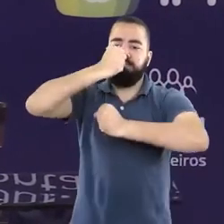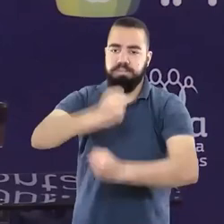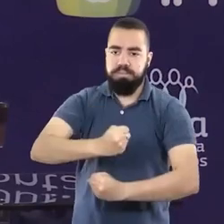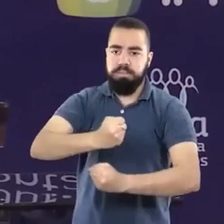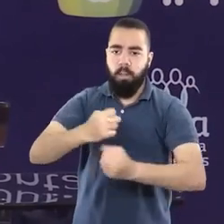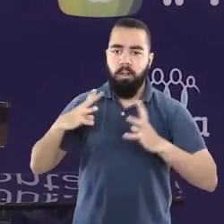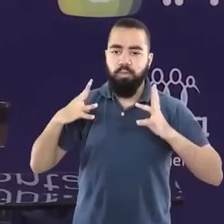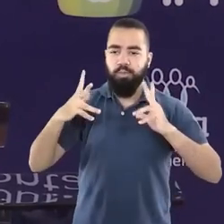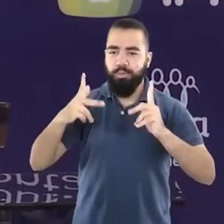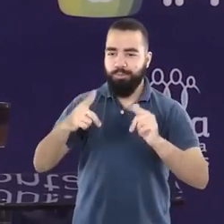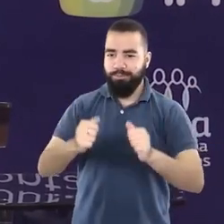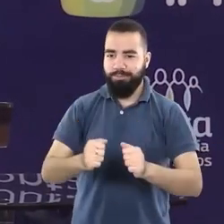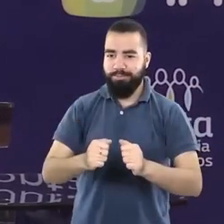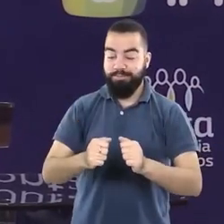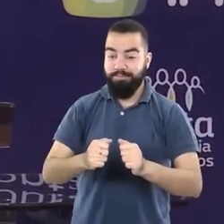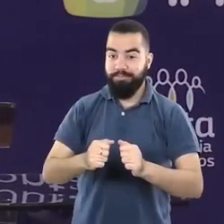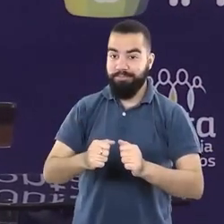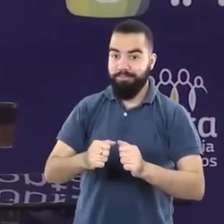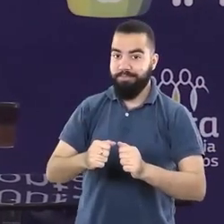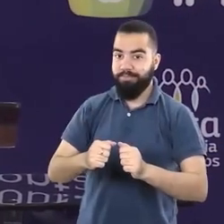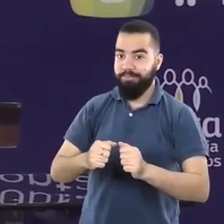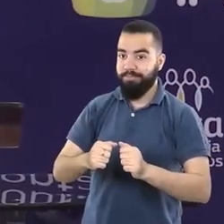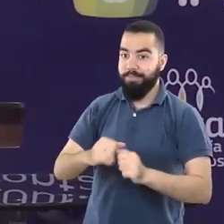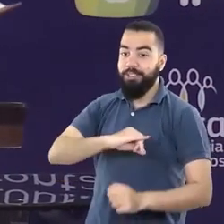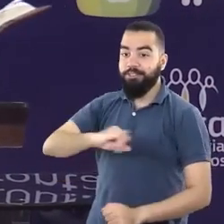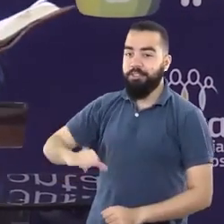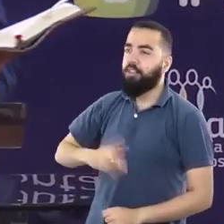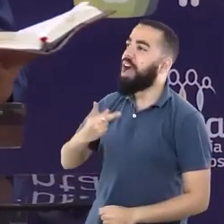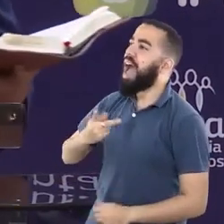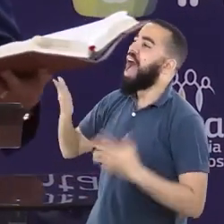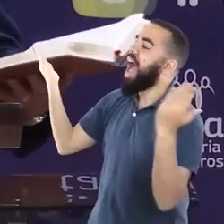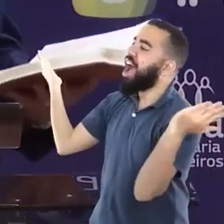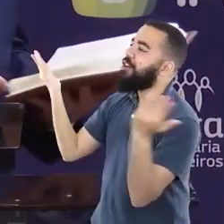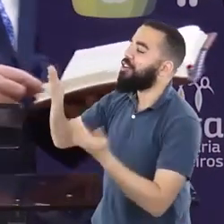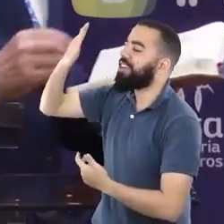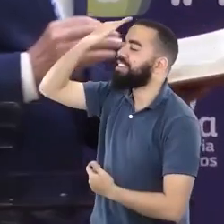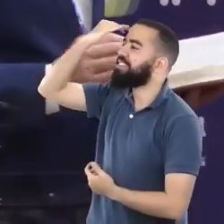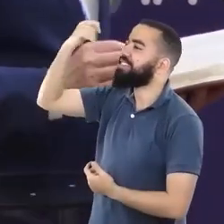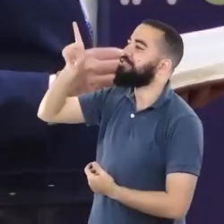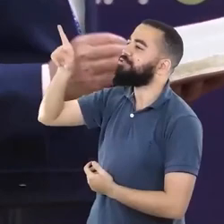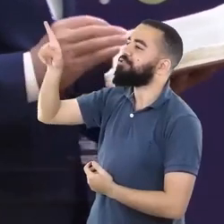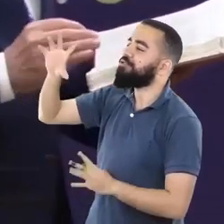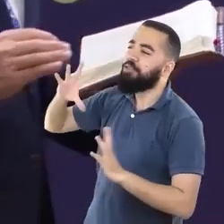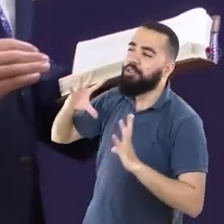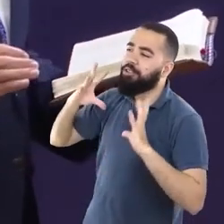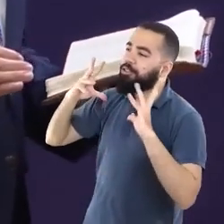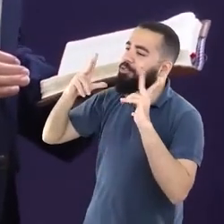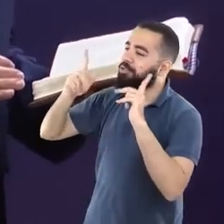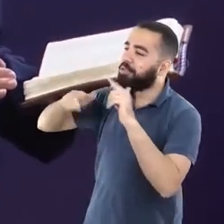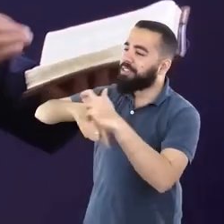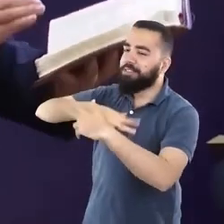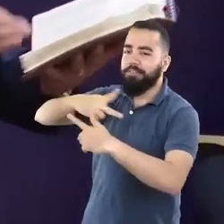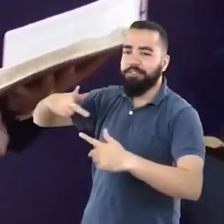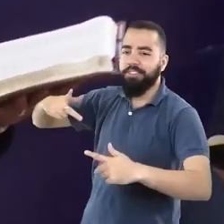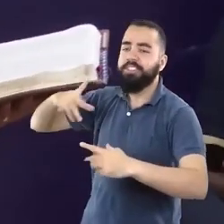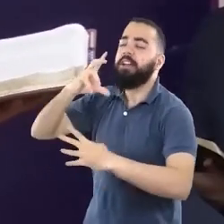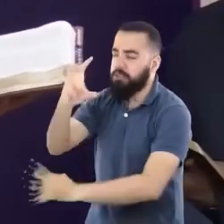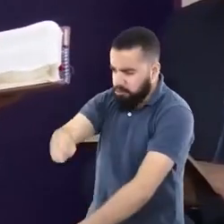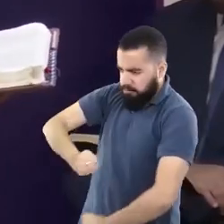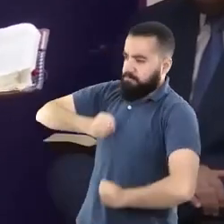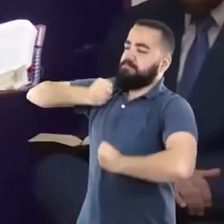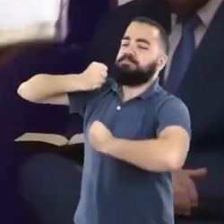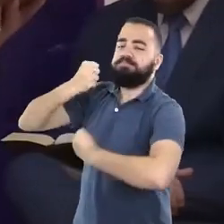que tudo podes. Não há descoberta mais importante para a sua vida do que esta, nesta manhã. Quem é o seu